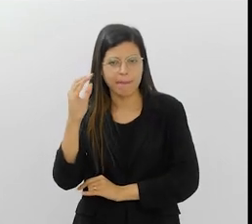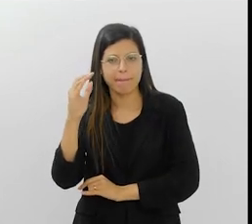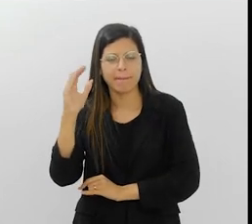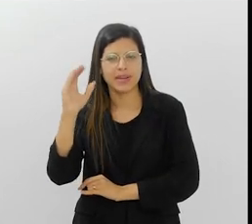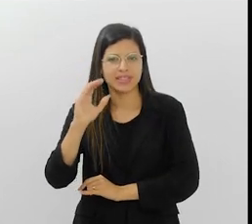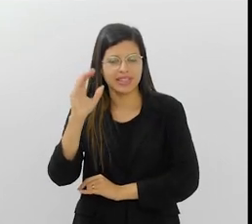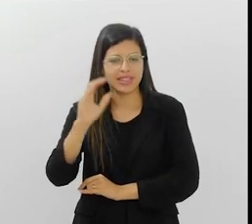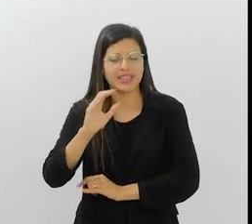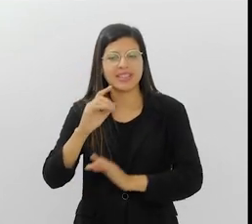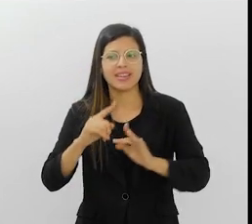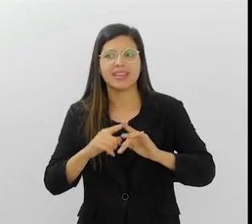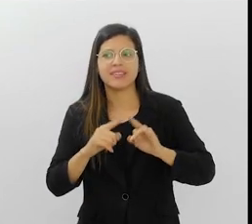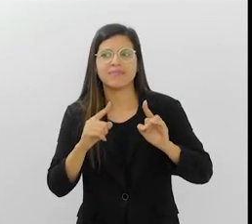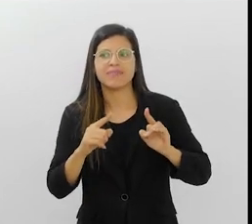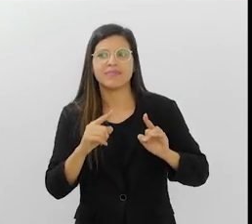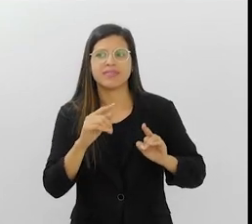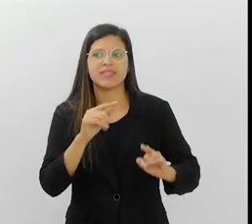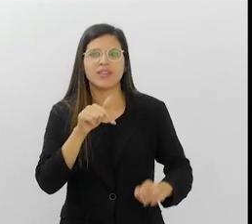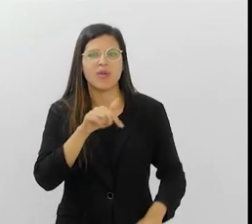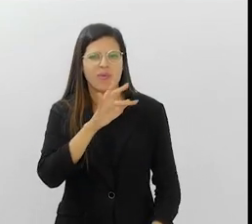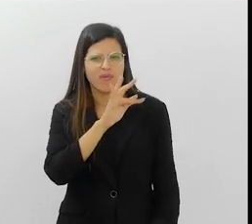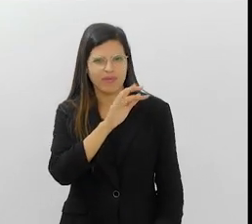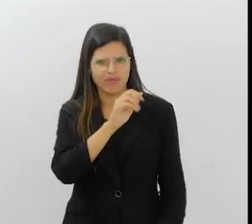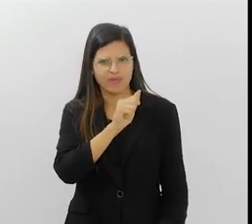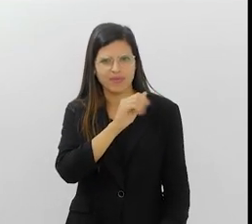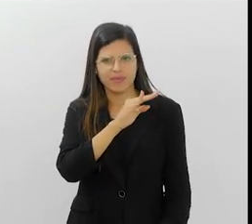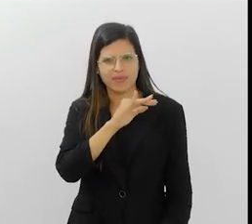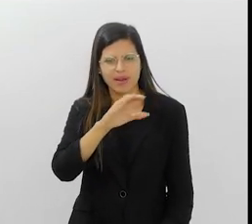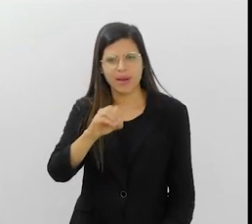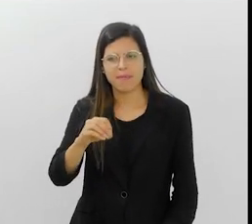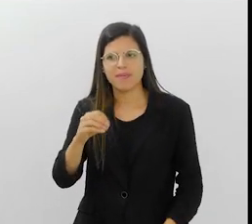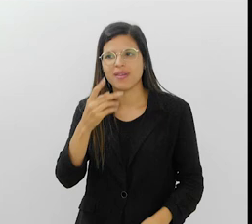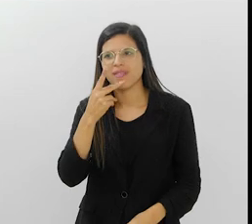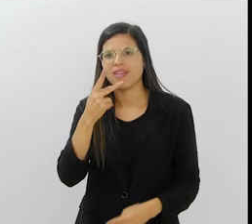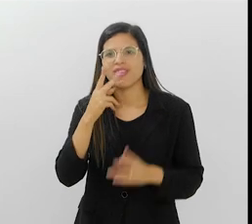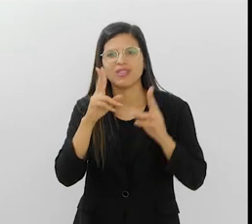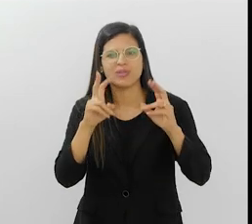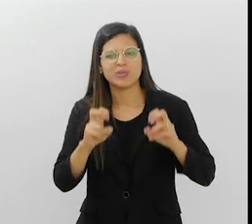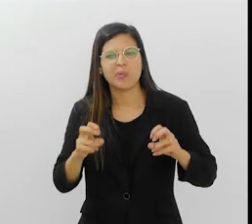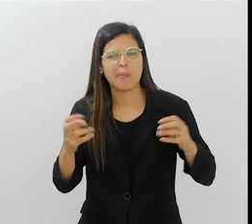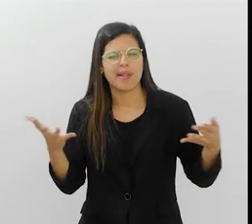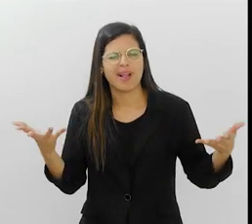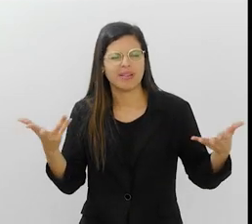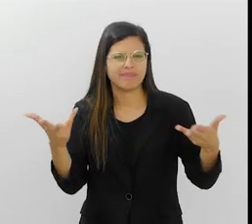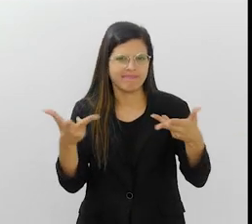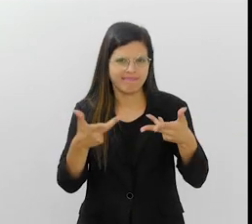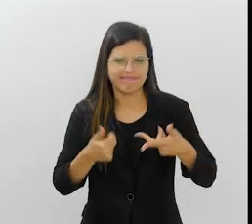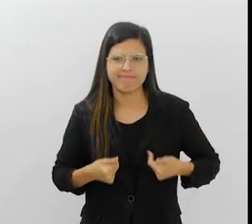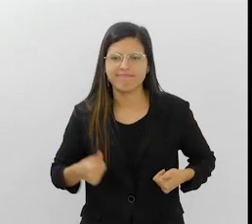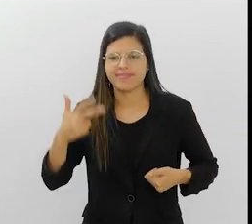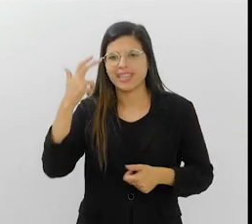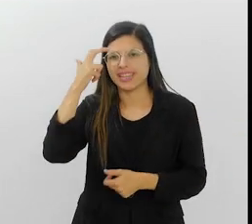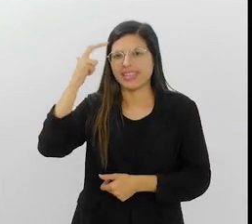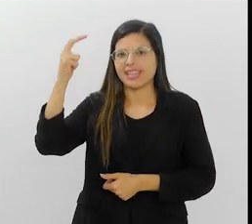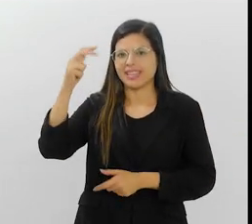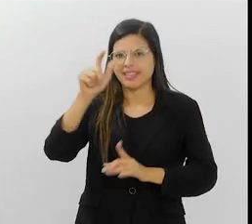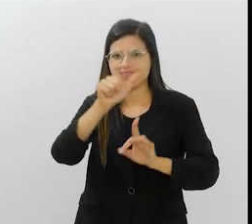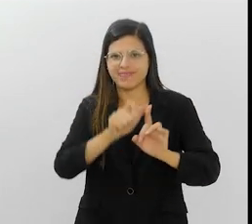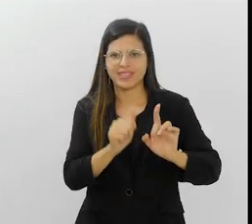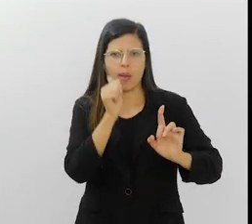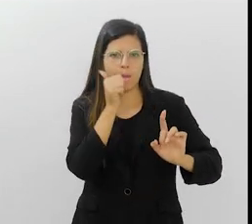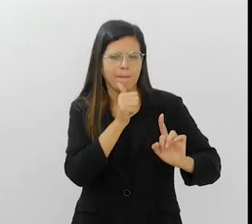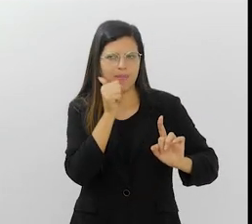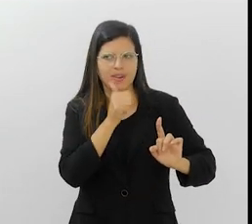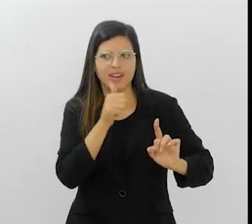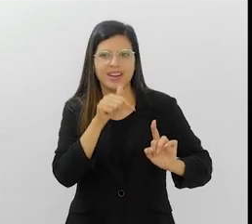aí o Fabato veio para contar um pouco da magia e da excelência, da intelectualidade dessa